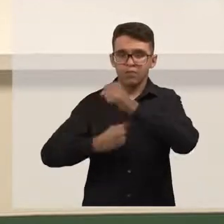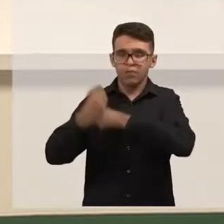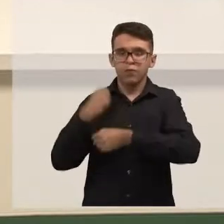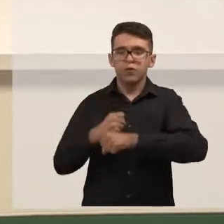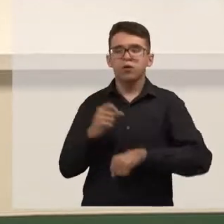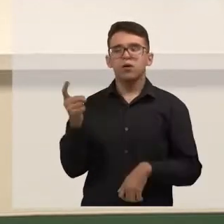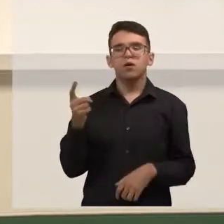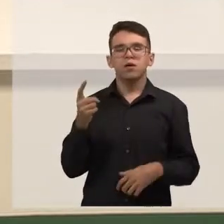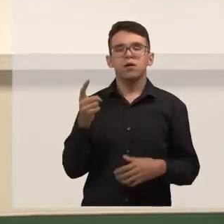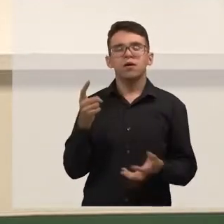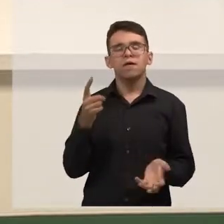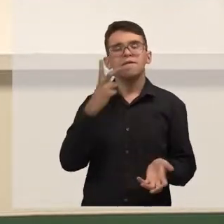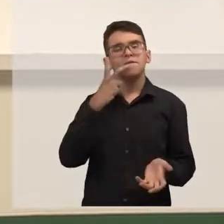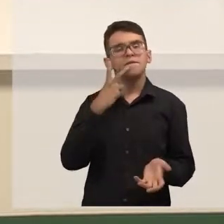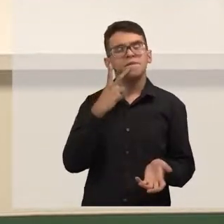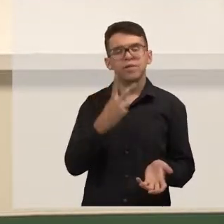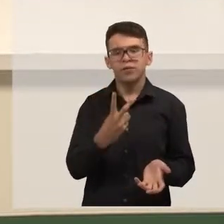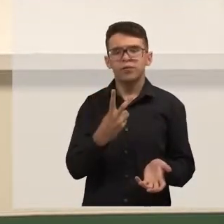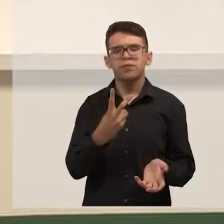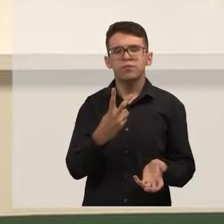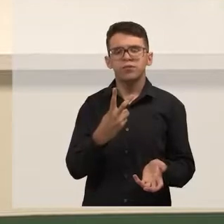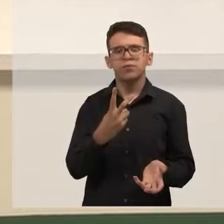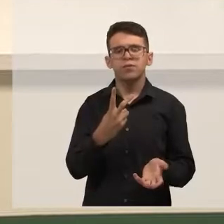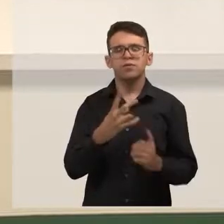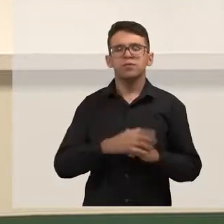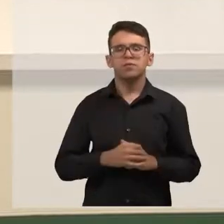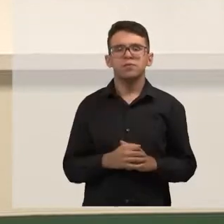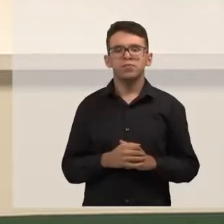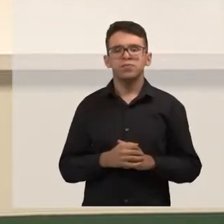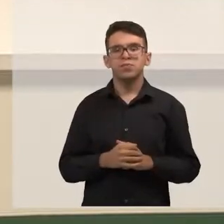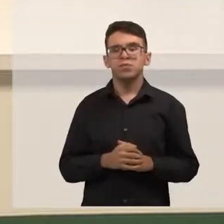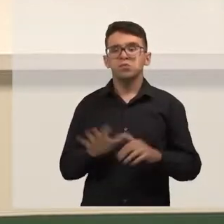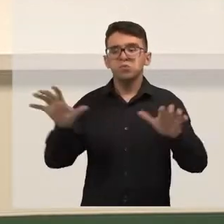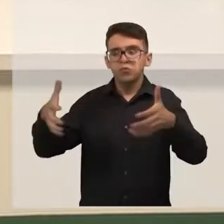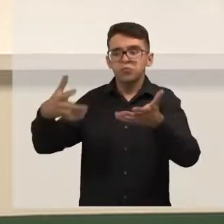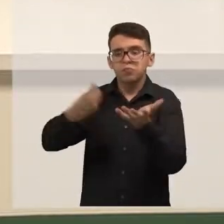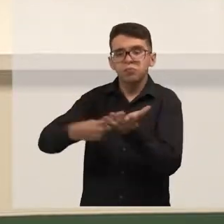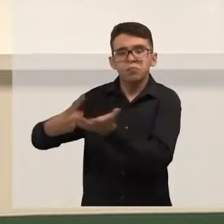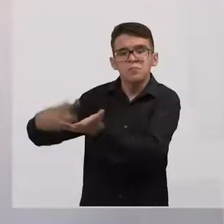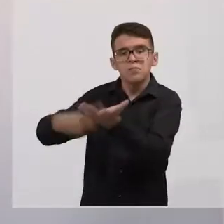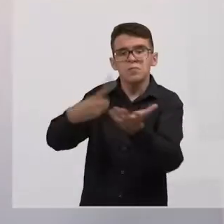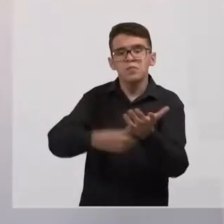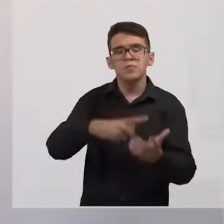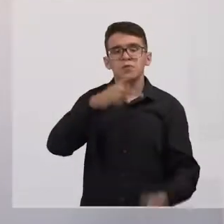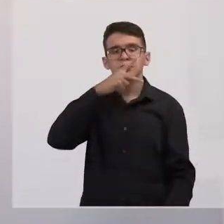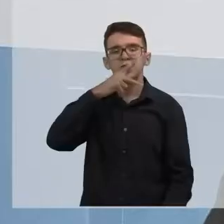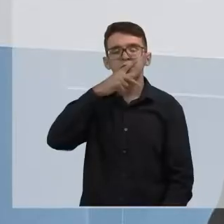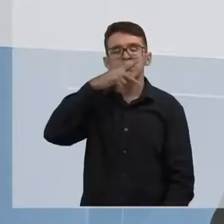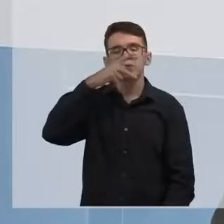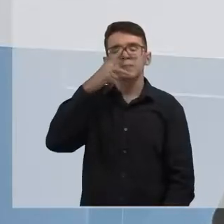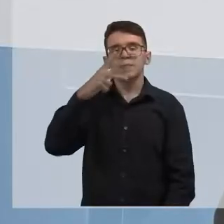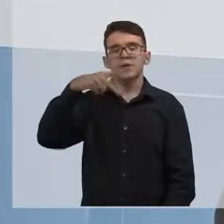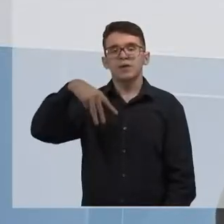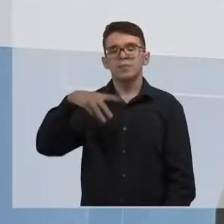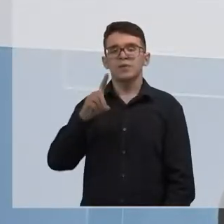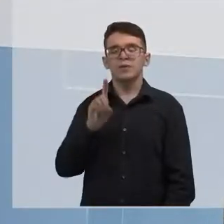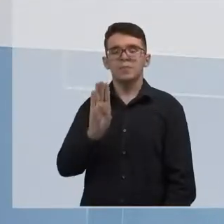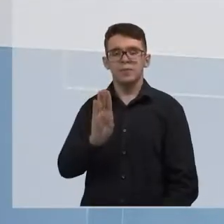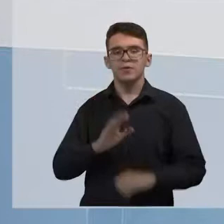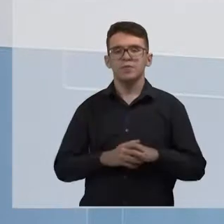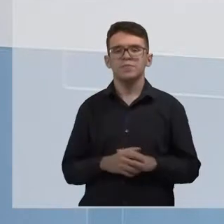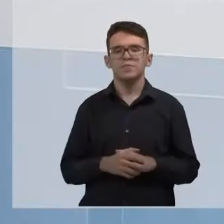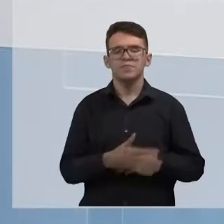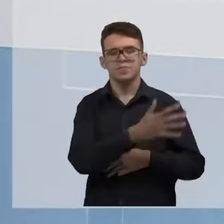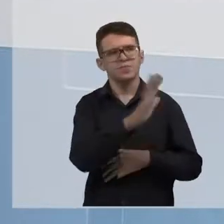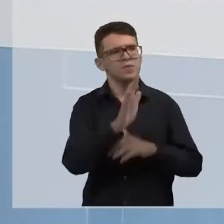já diziam, né? E isso é uma quadrilha, né? Com o PMDB, que agora é MDB. Na realidade, a primeira pessoa que